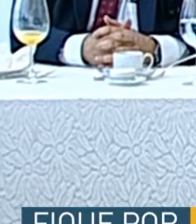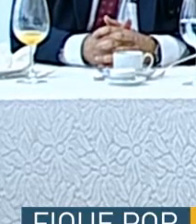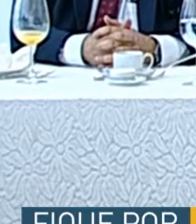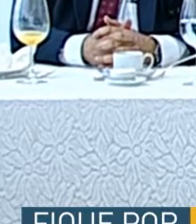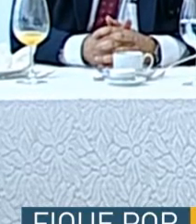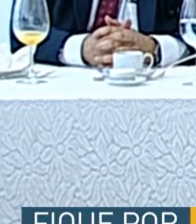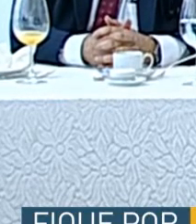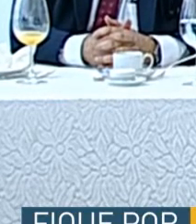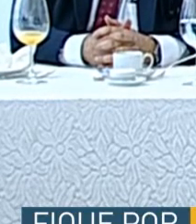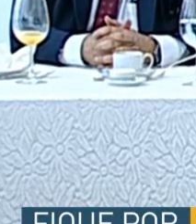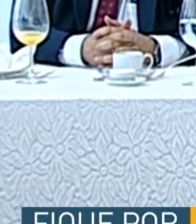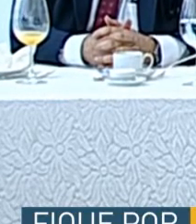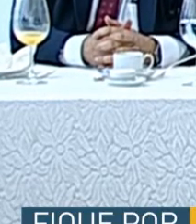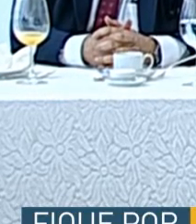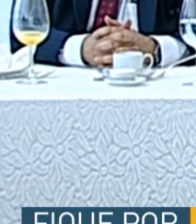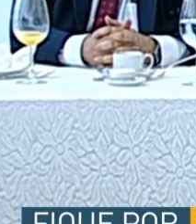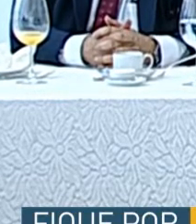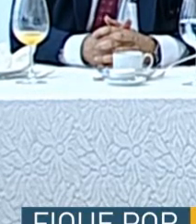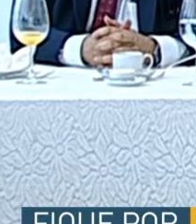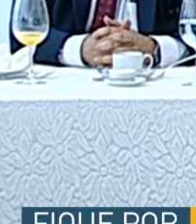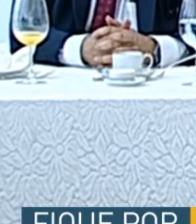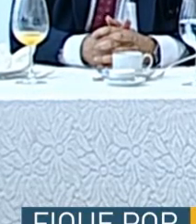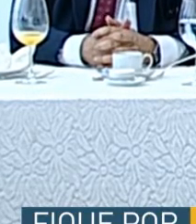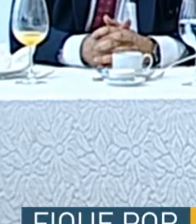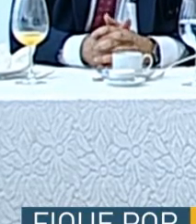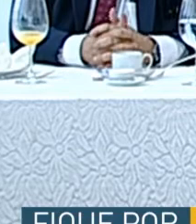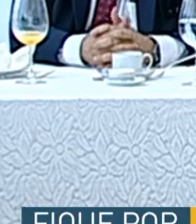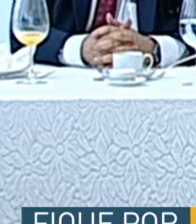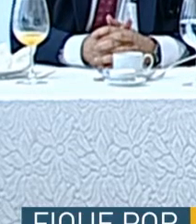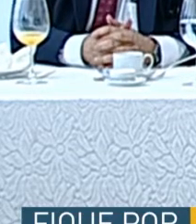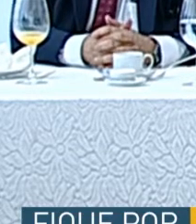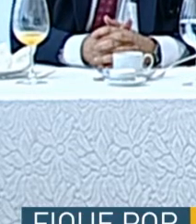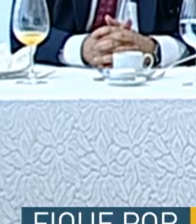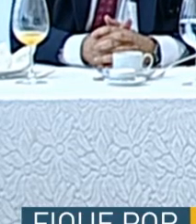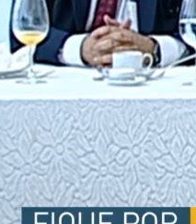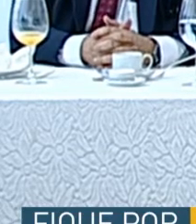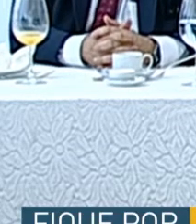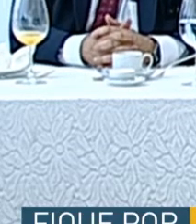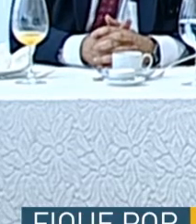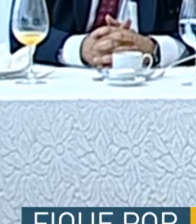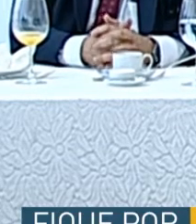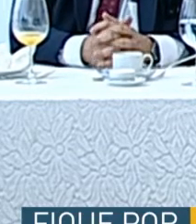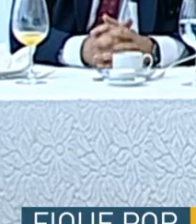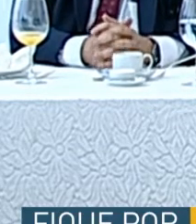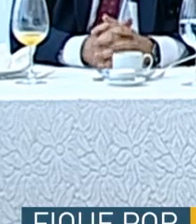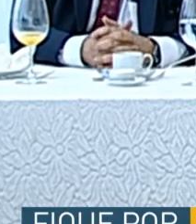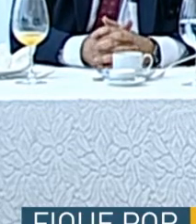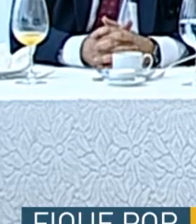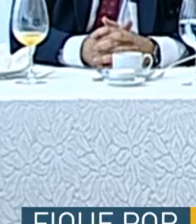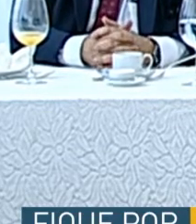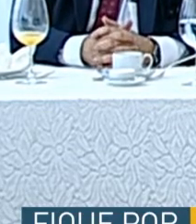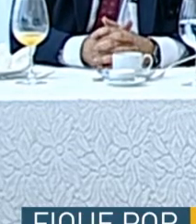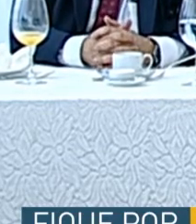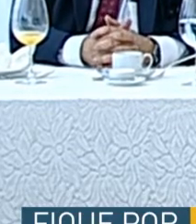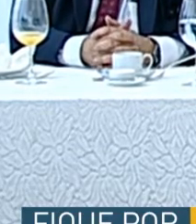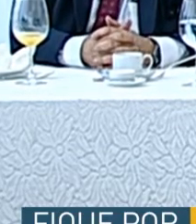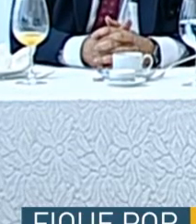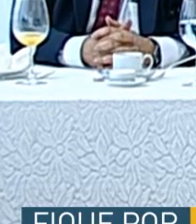processo vai adquirindo uma nova dinâmica. Então, eu acho que nós estamos aí num processo evolutivo e chegaremos, de